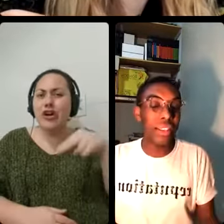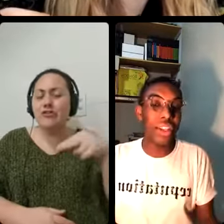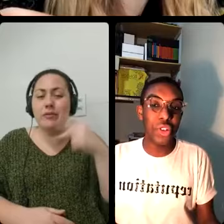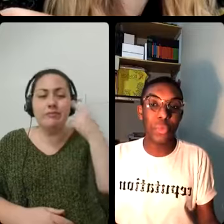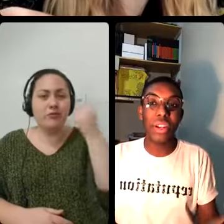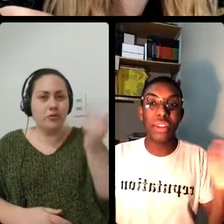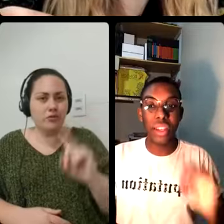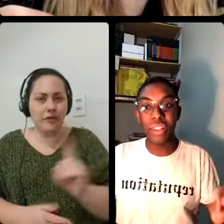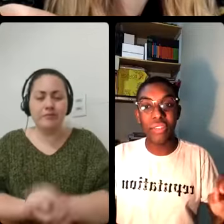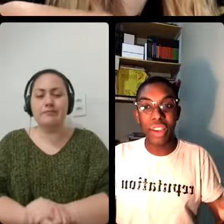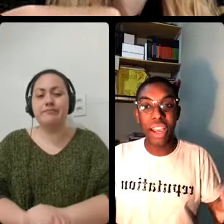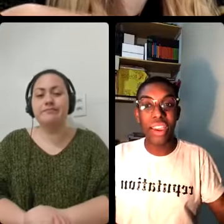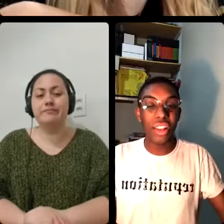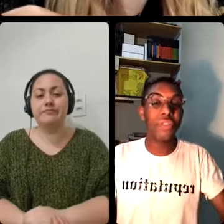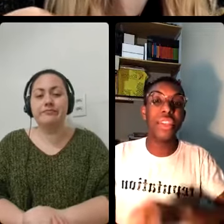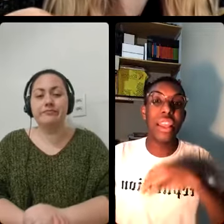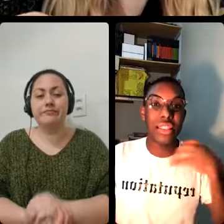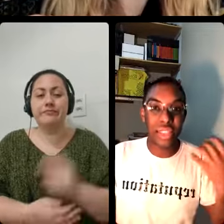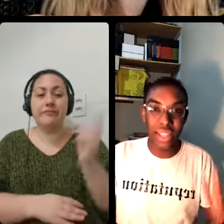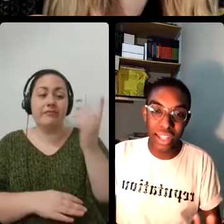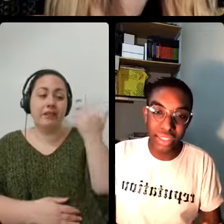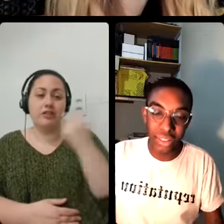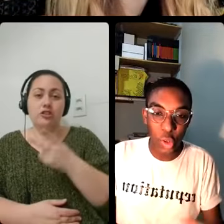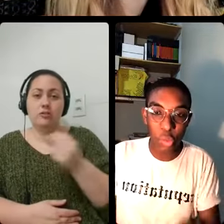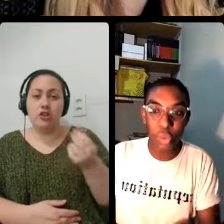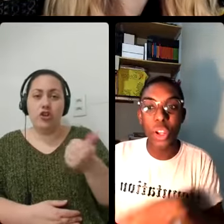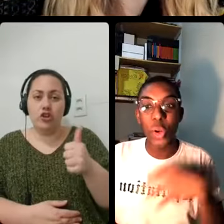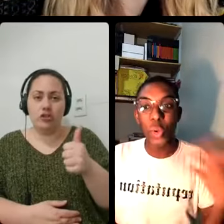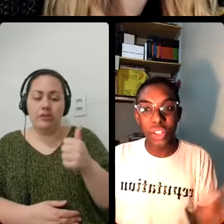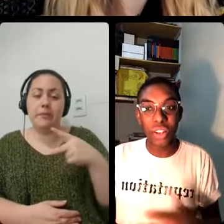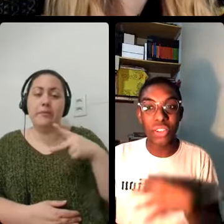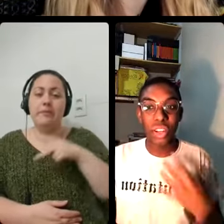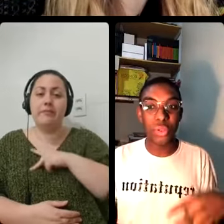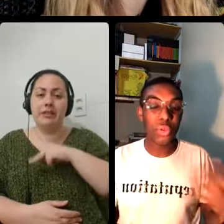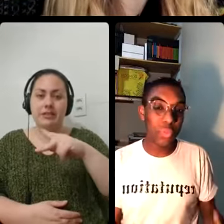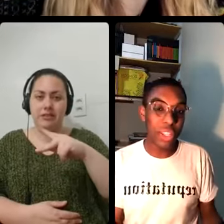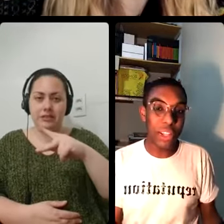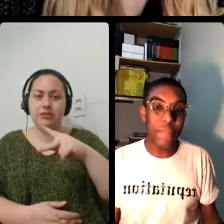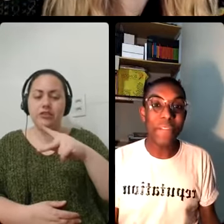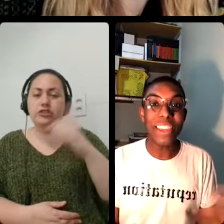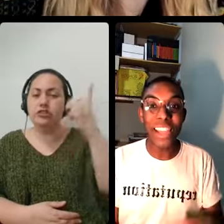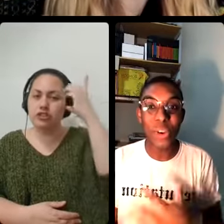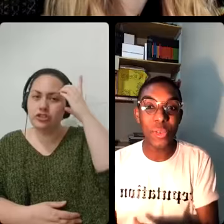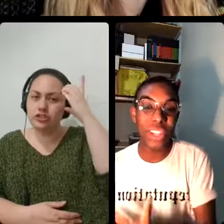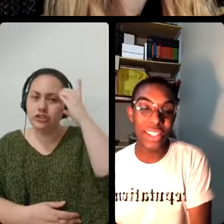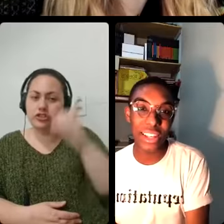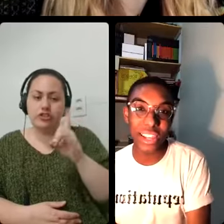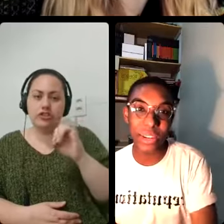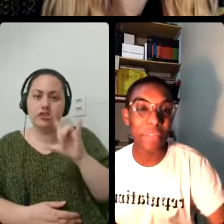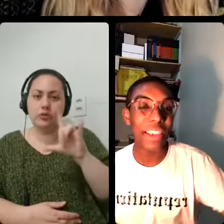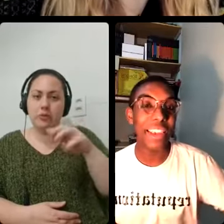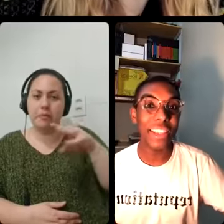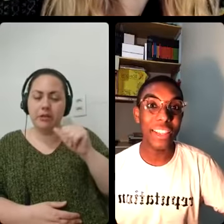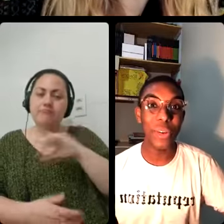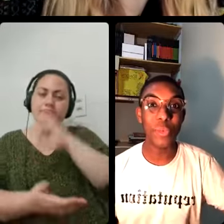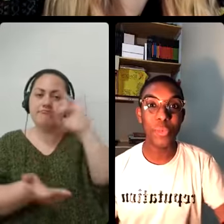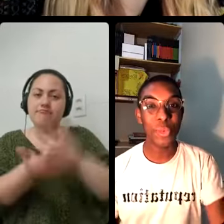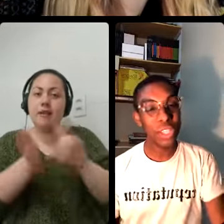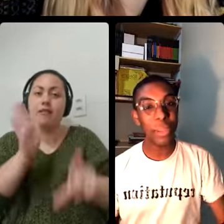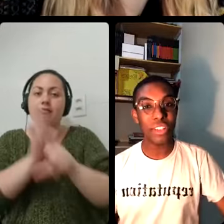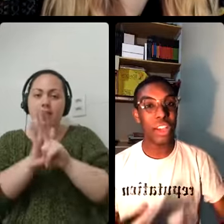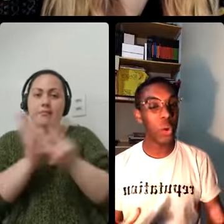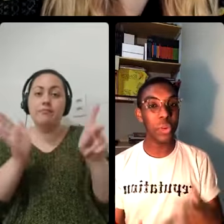a presidenta Dilma, ela oficializa essa data como o Dia Nacional do Zumbi e da Consciência Negra.